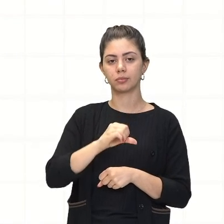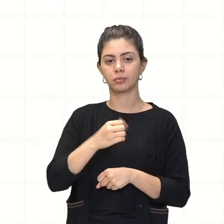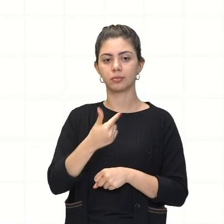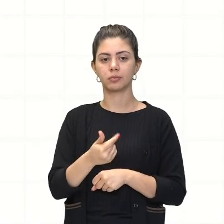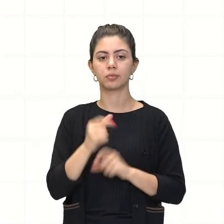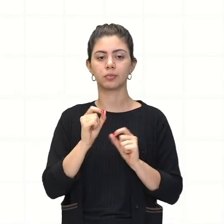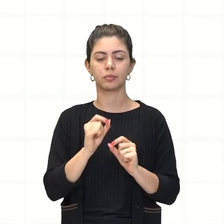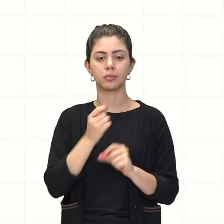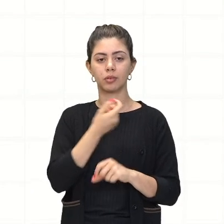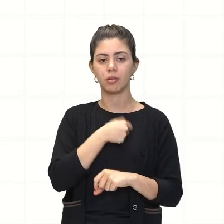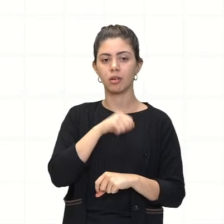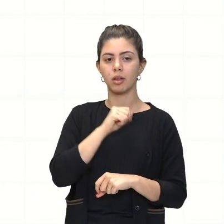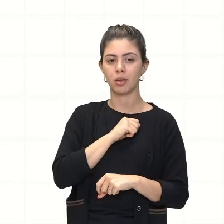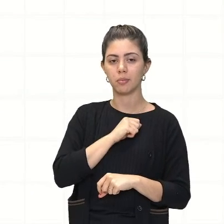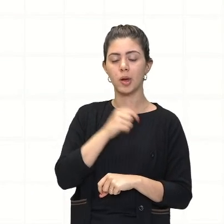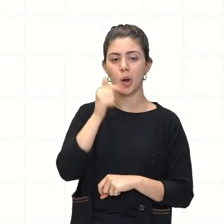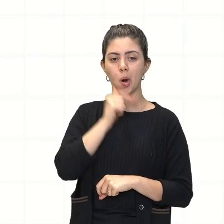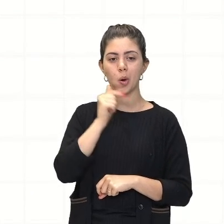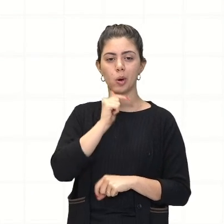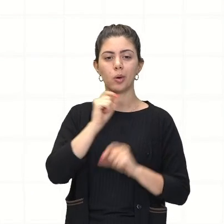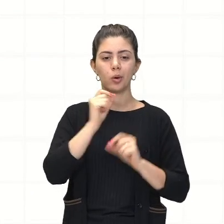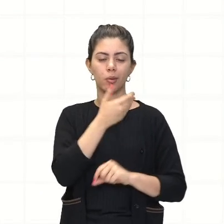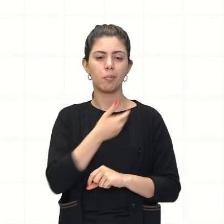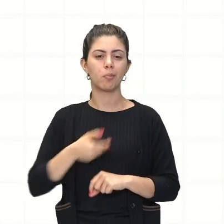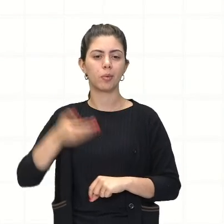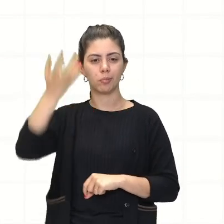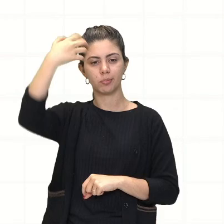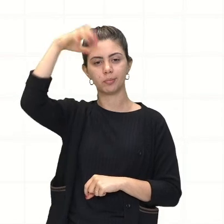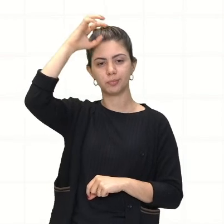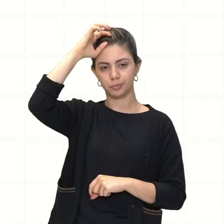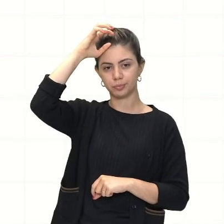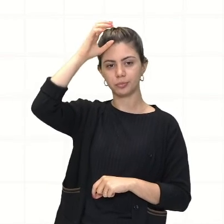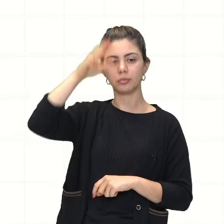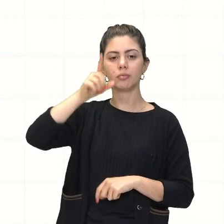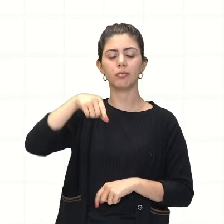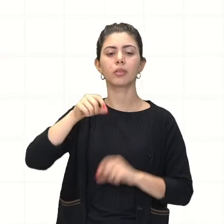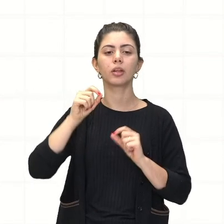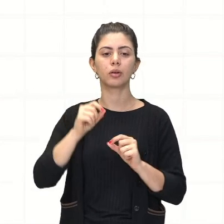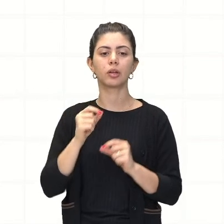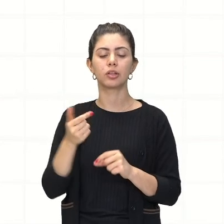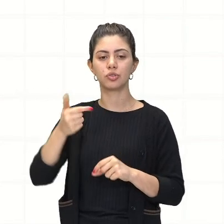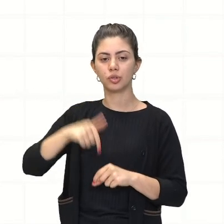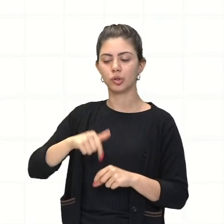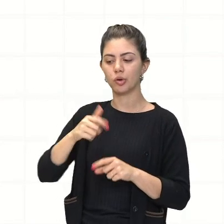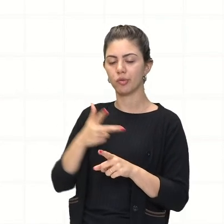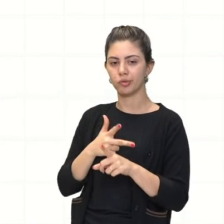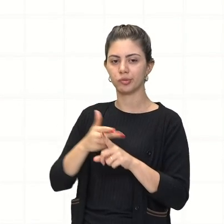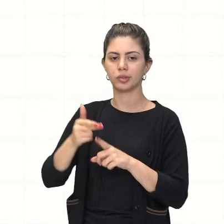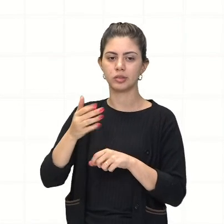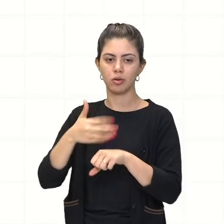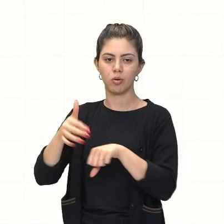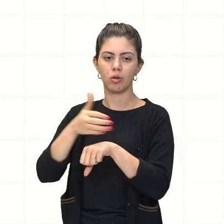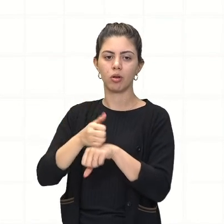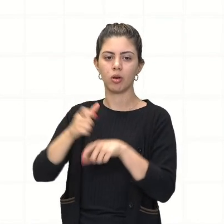1492, a Espanha consolidou seu poder monárquico ao reconquistar Granada,